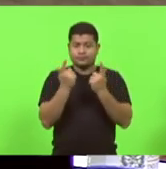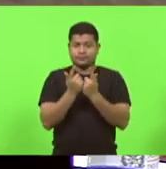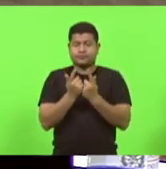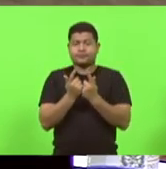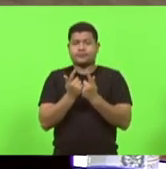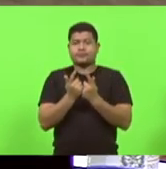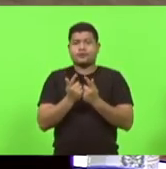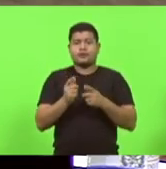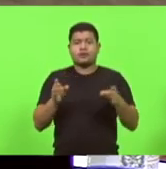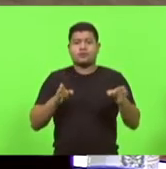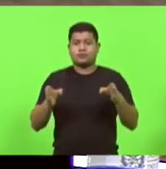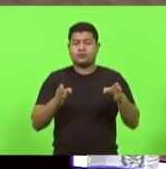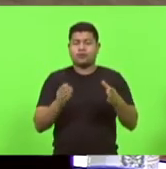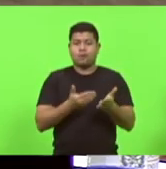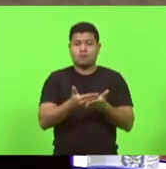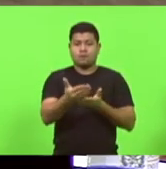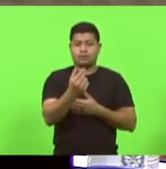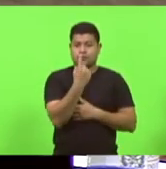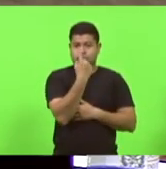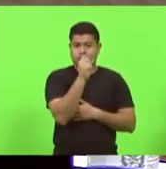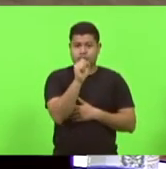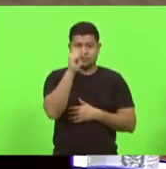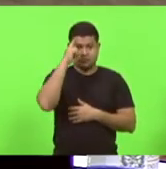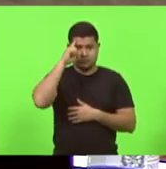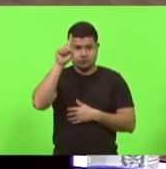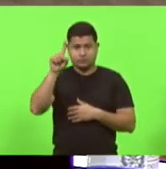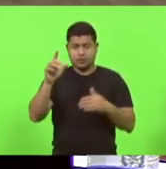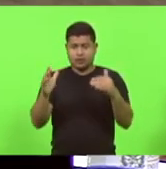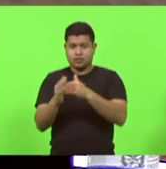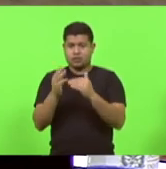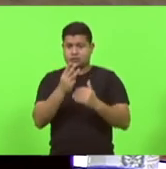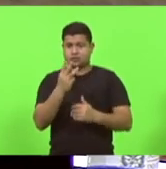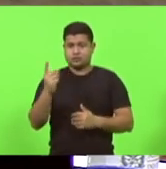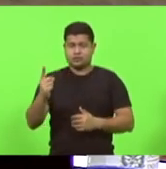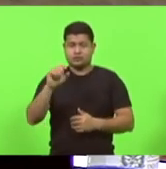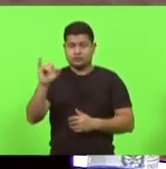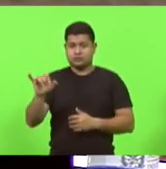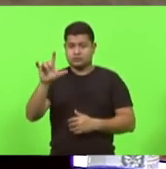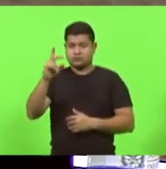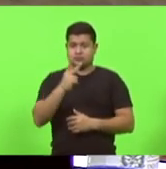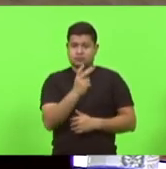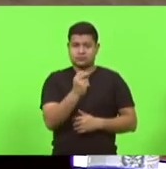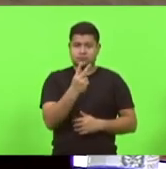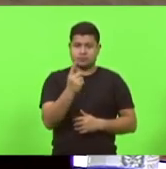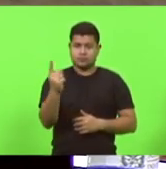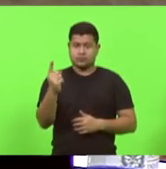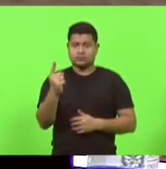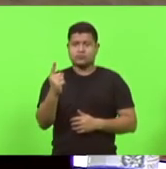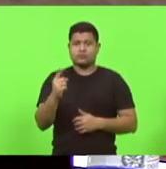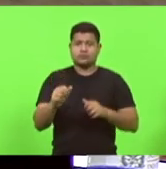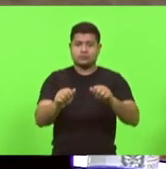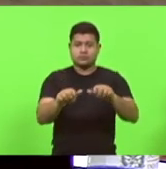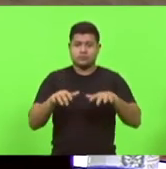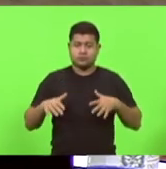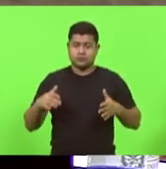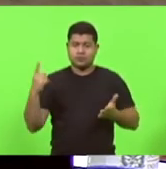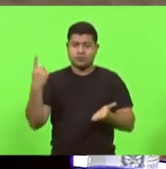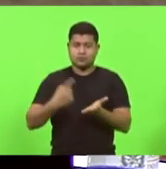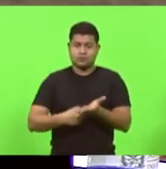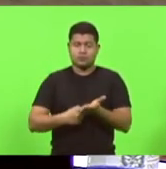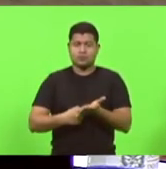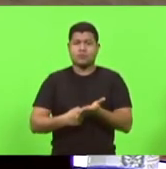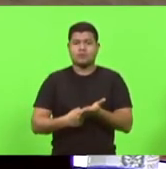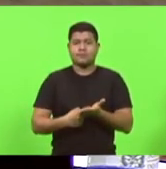de 18 a 31 de julho de 2021, com sessão plenária inicial para o dia